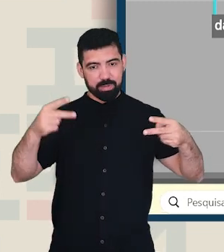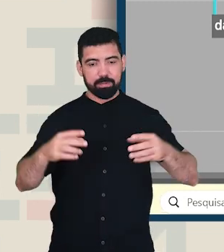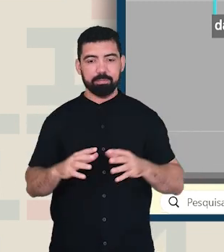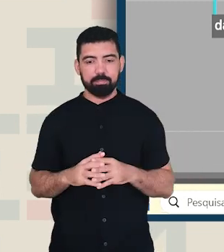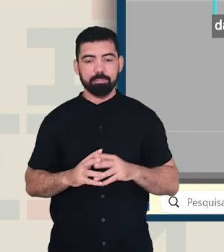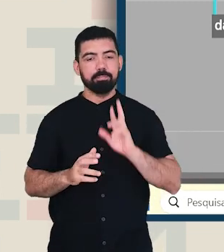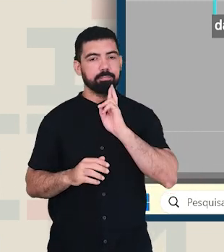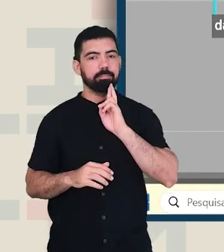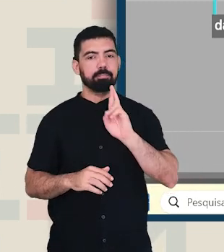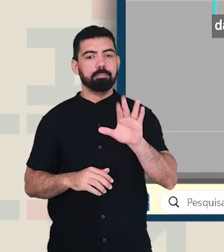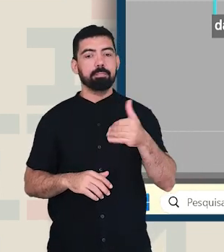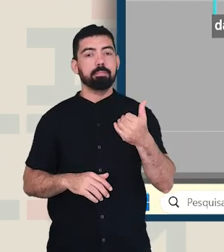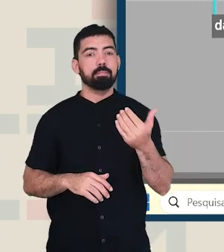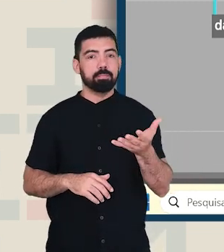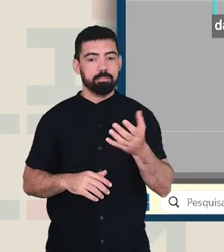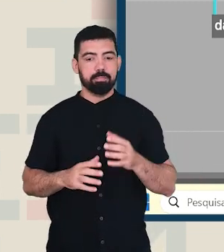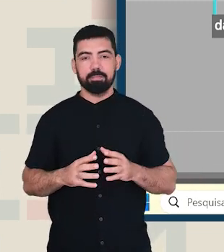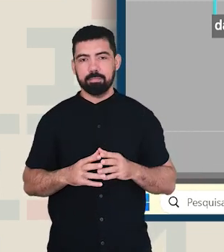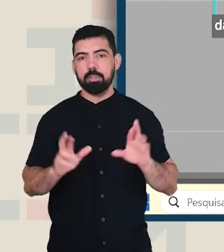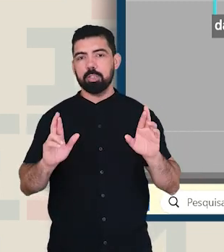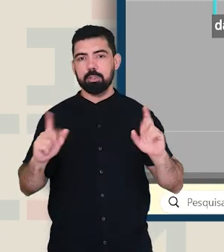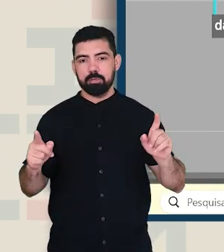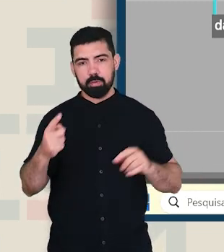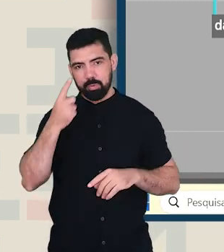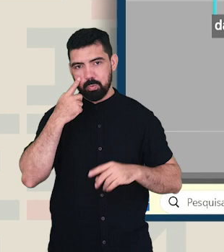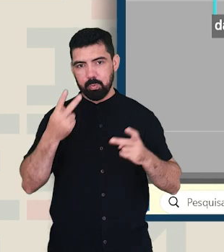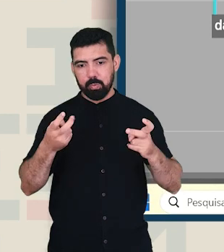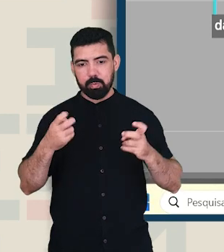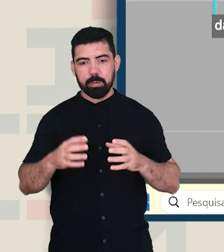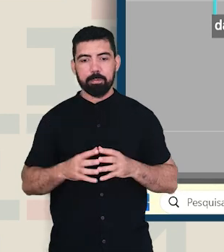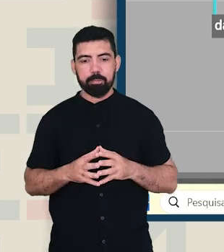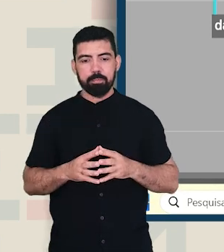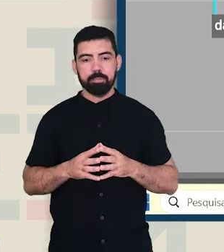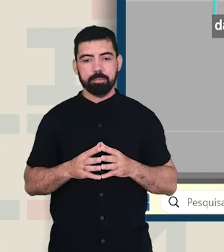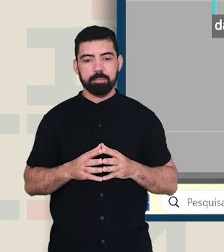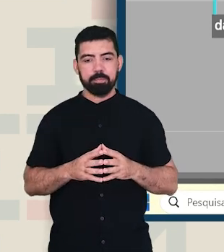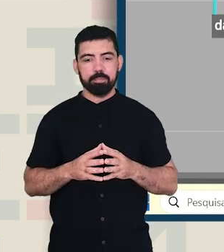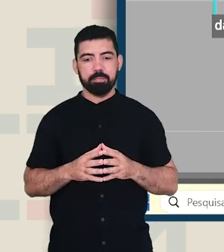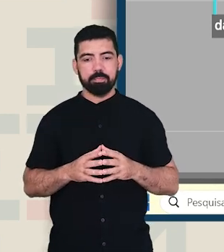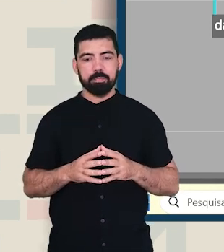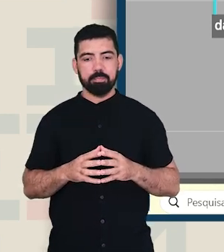Resultado é um pouco diferente.